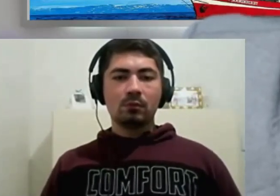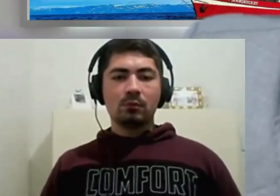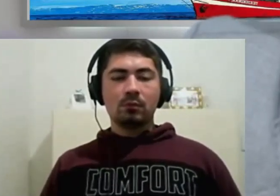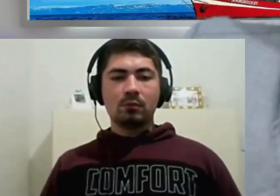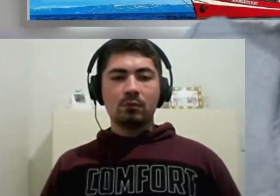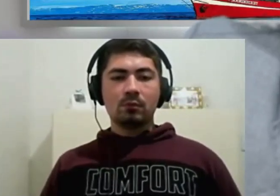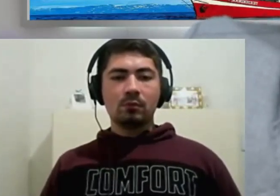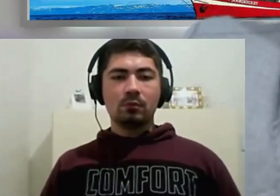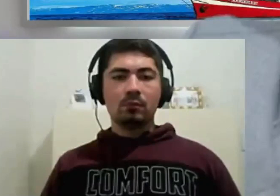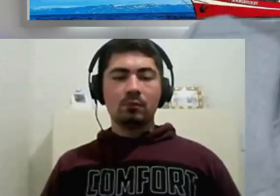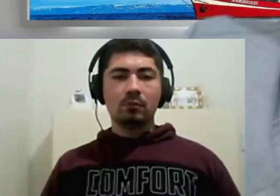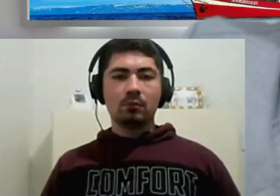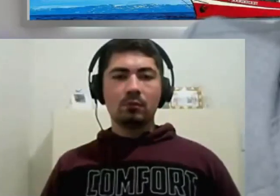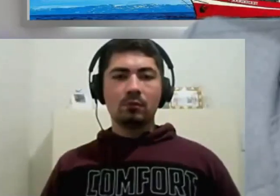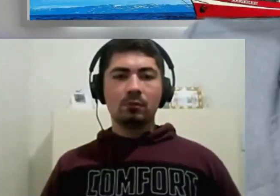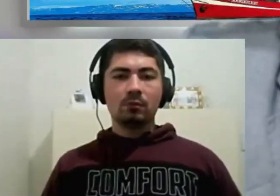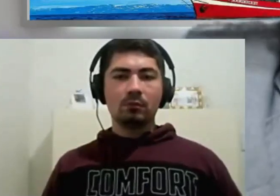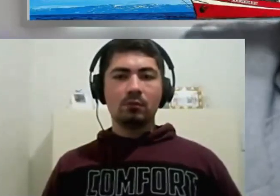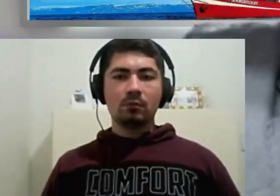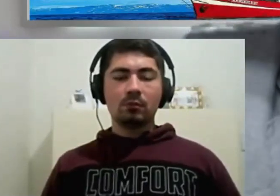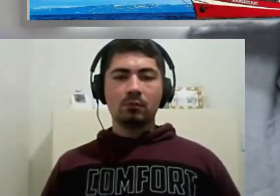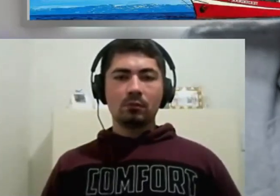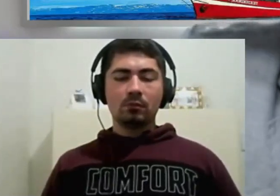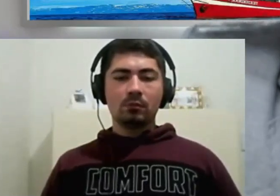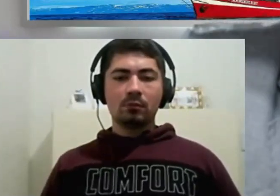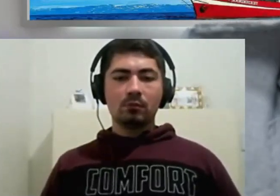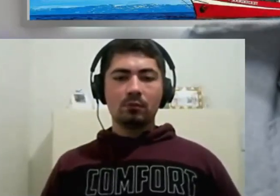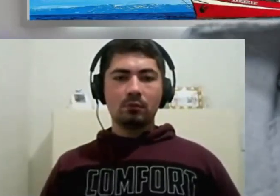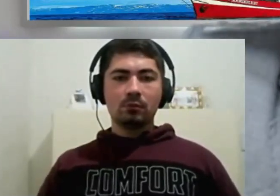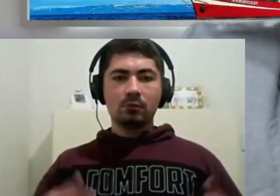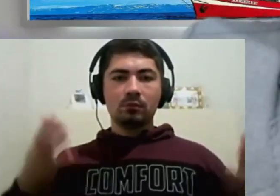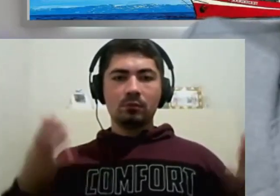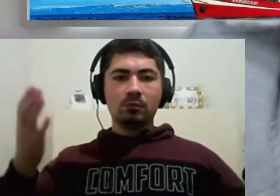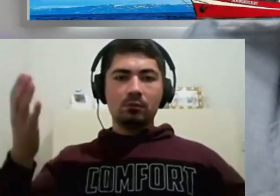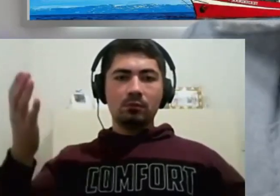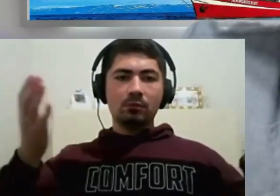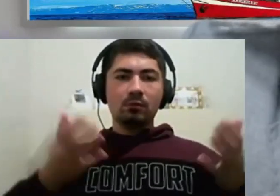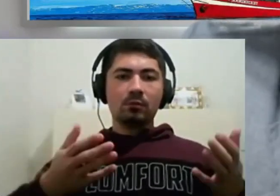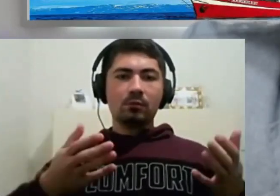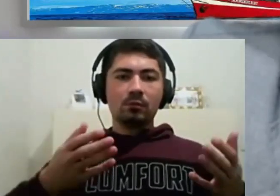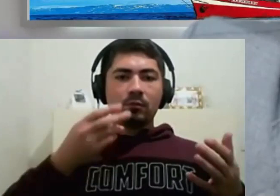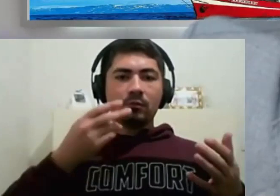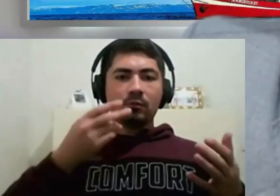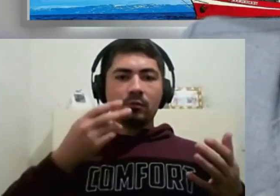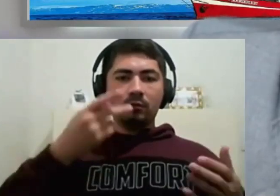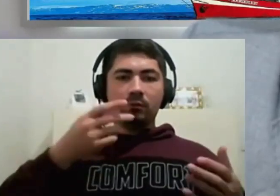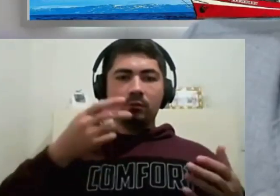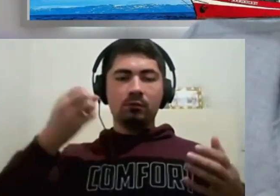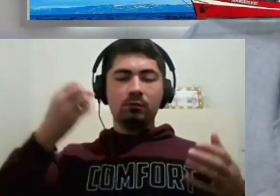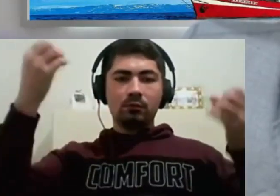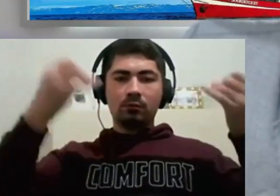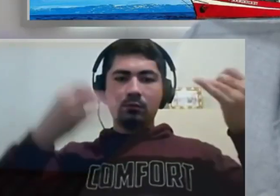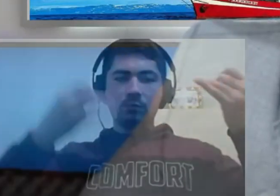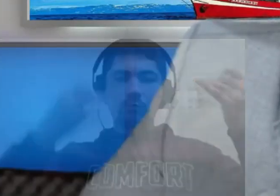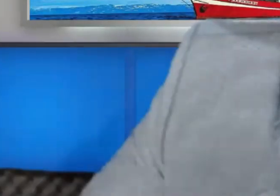Úrio, ele que fará a apresentação do palestrante desta noite. Governador Névio Úrio, boa noite.